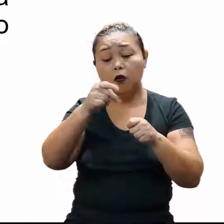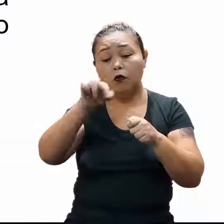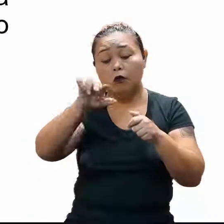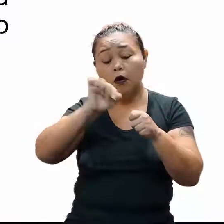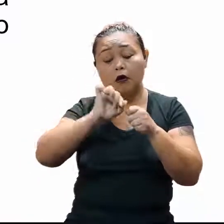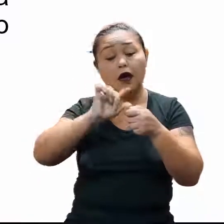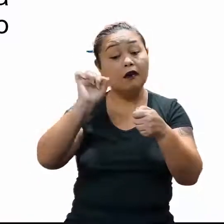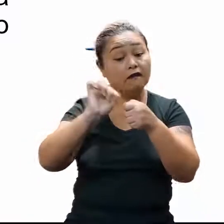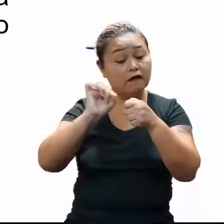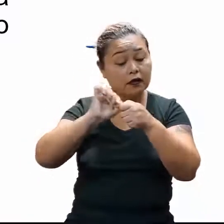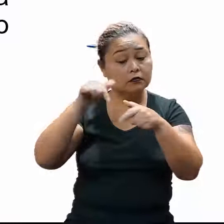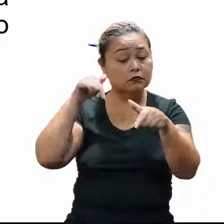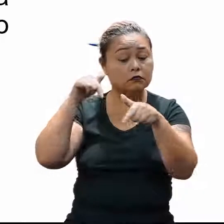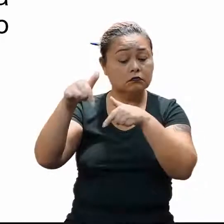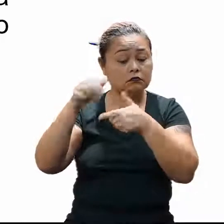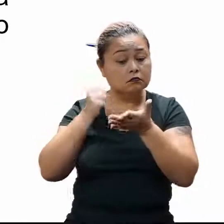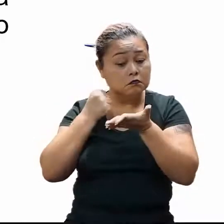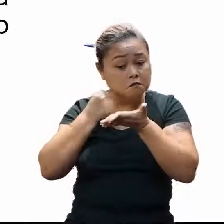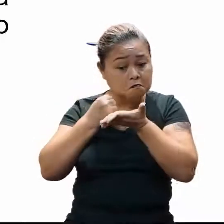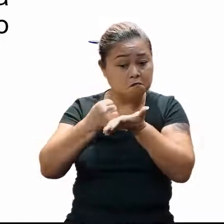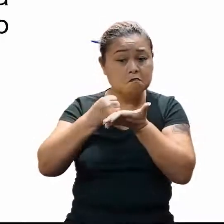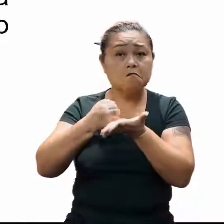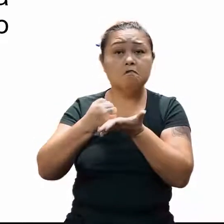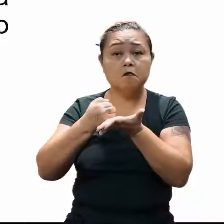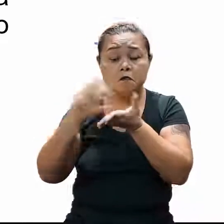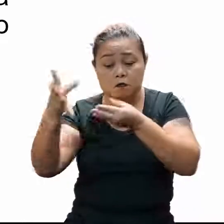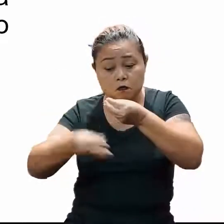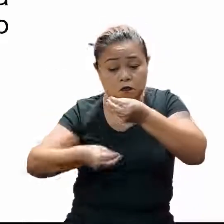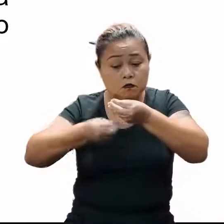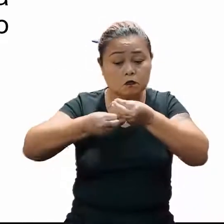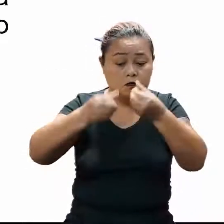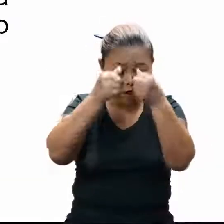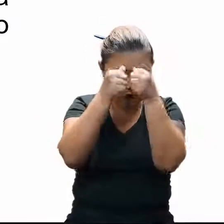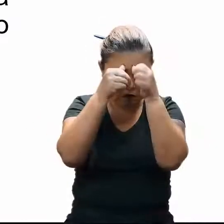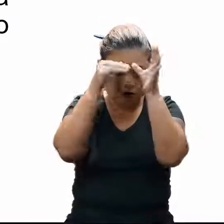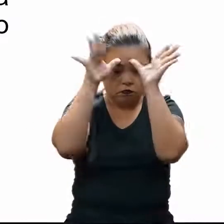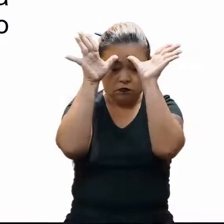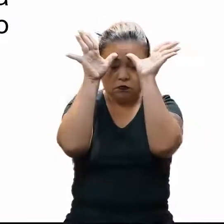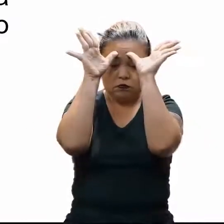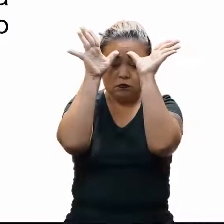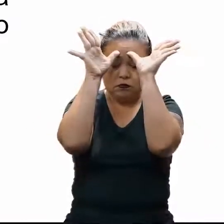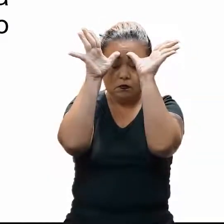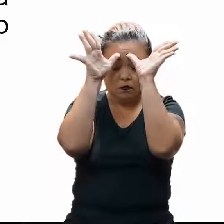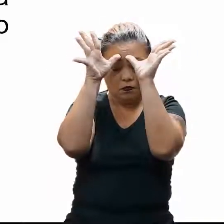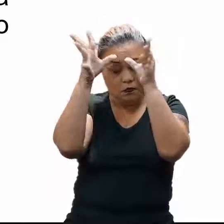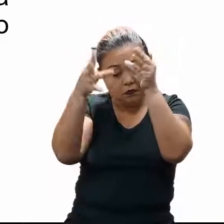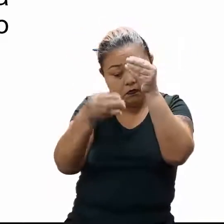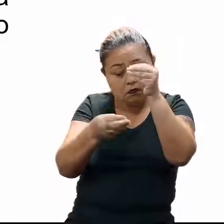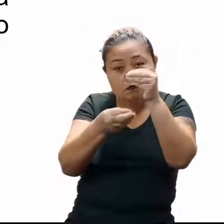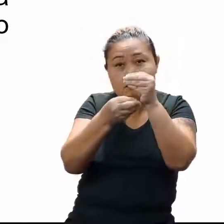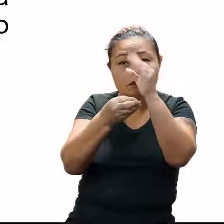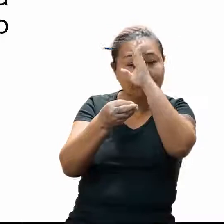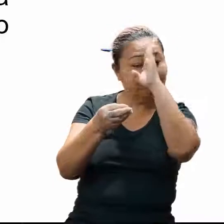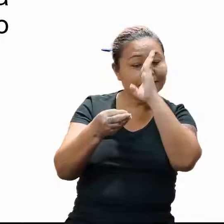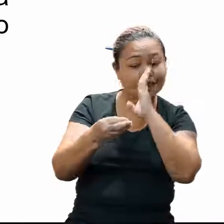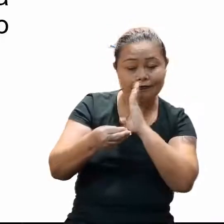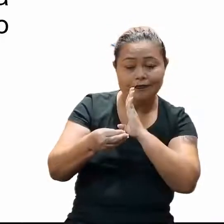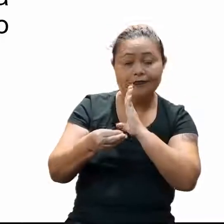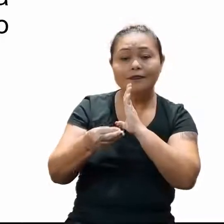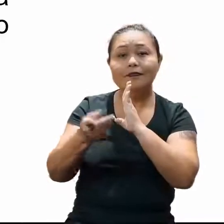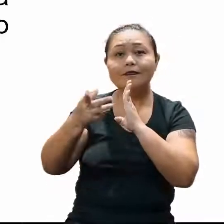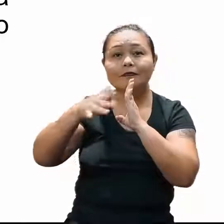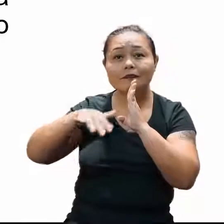os serviços que consolidassem a incorporação do Acre ao Brasil, bem como a região do